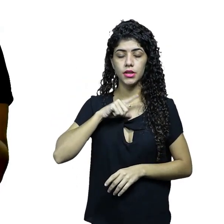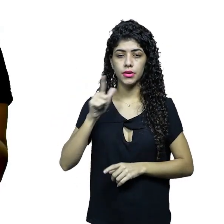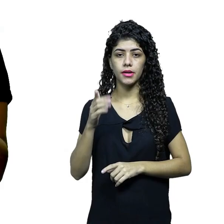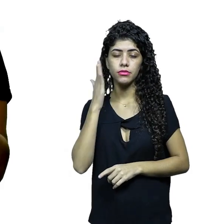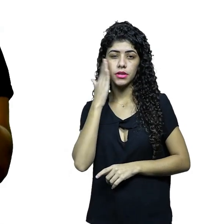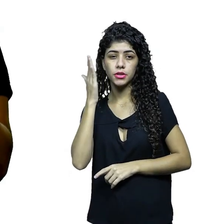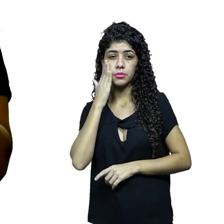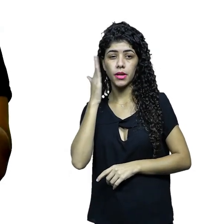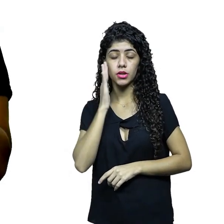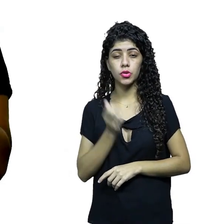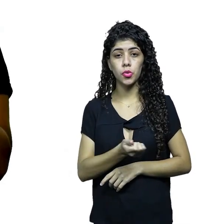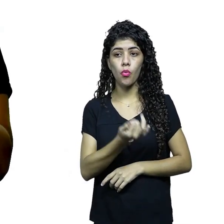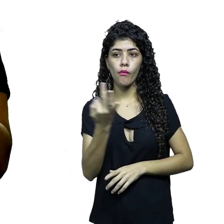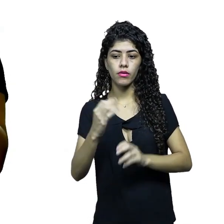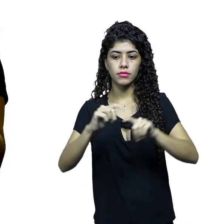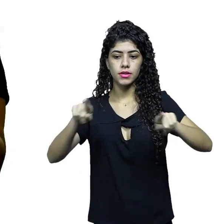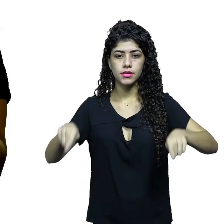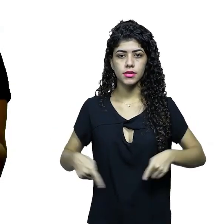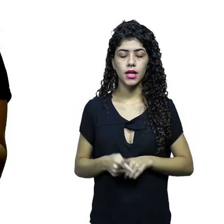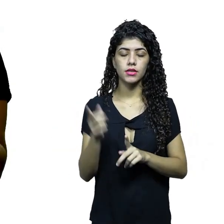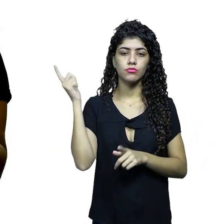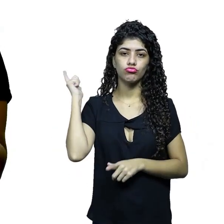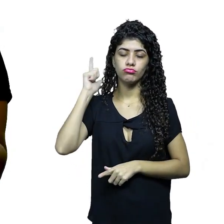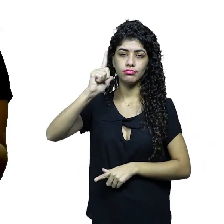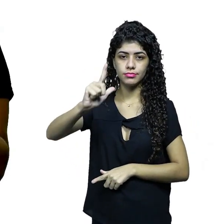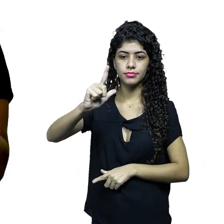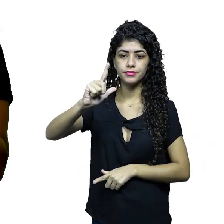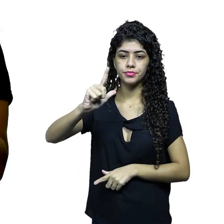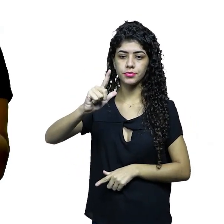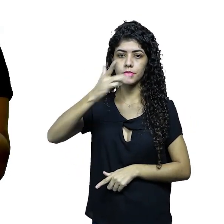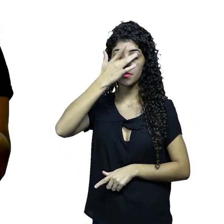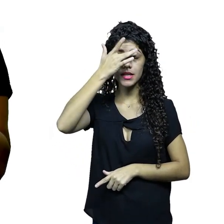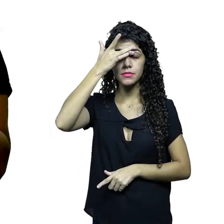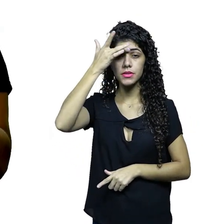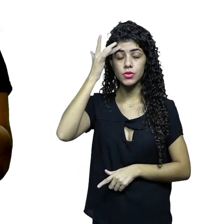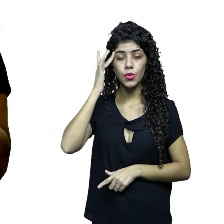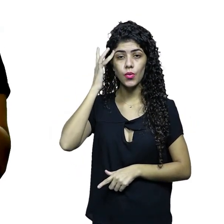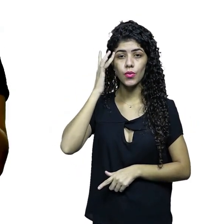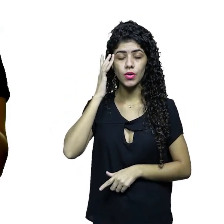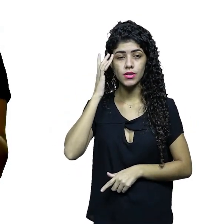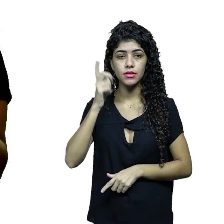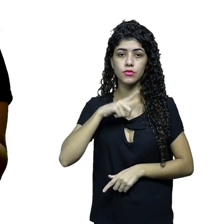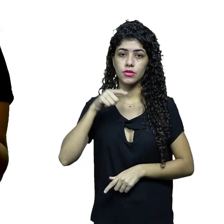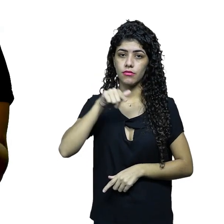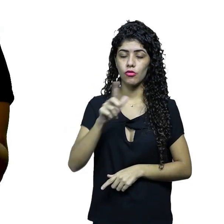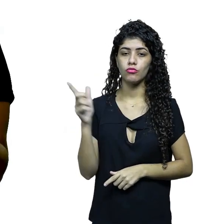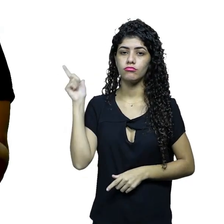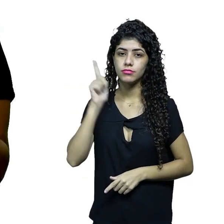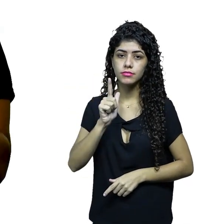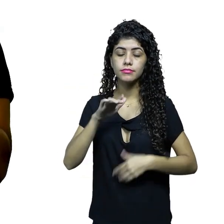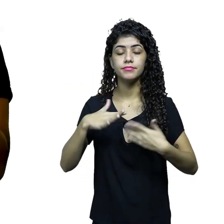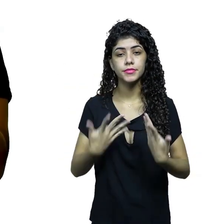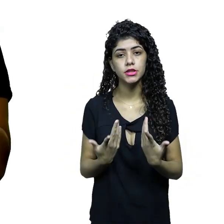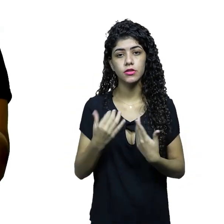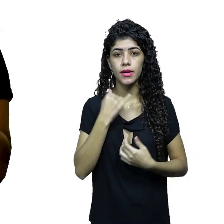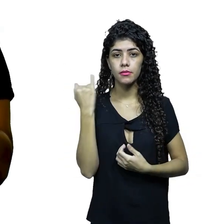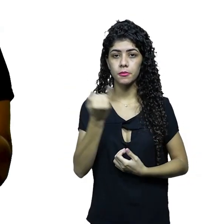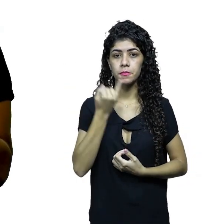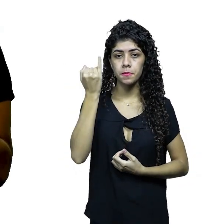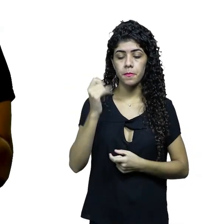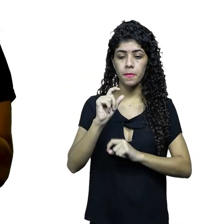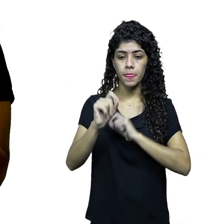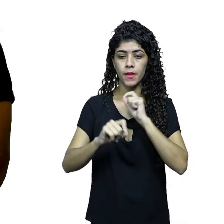muita noção de quantas salas você vai conseguir atingir, do público médio que você vai conseguir atingir. Então, é